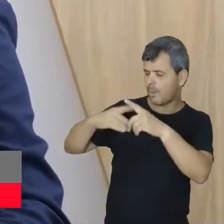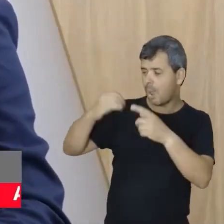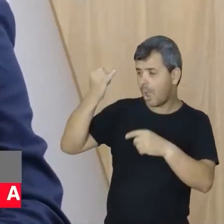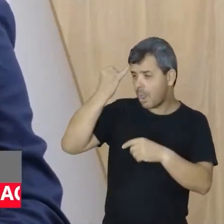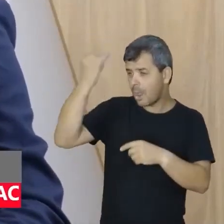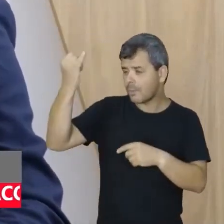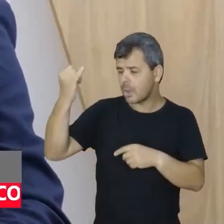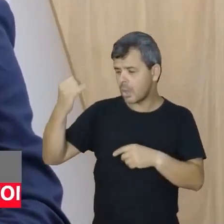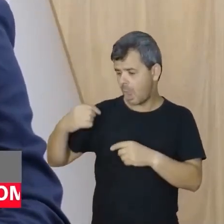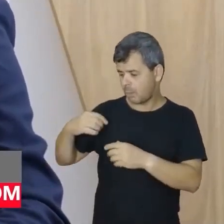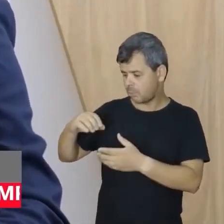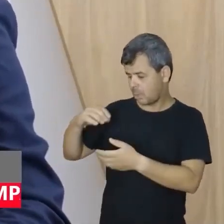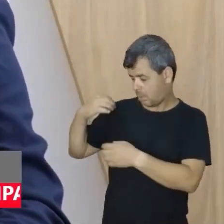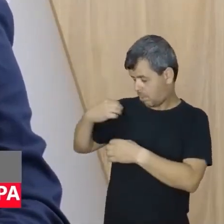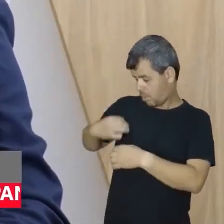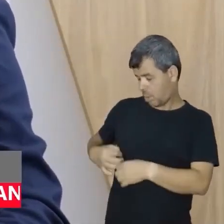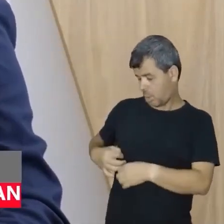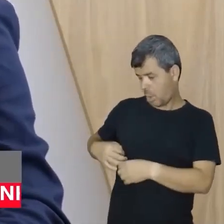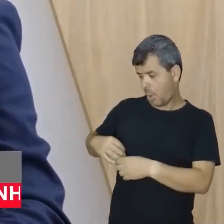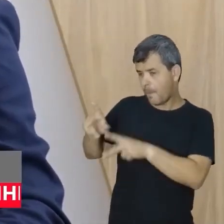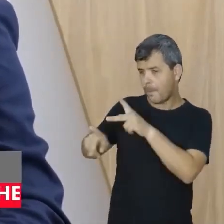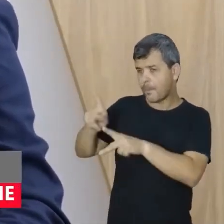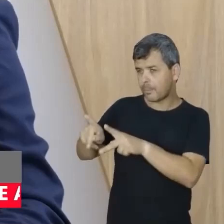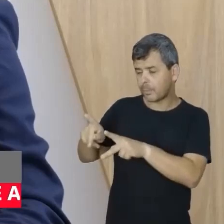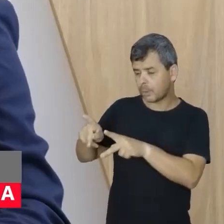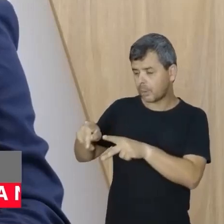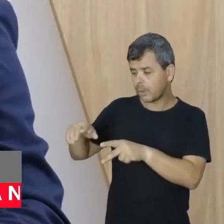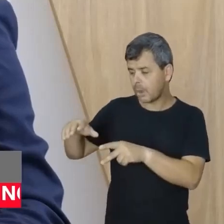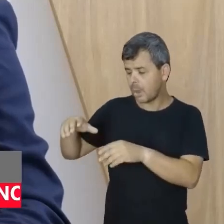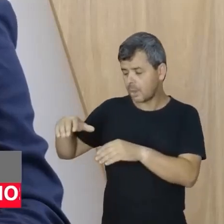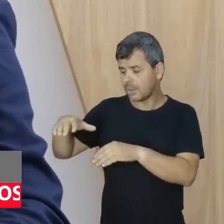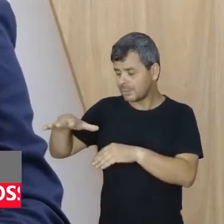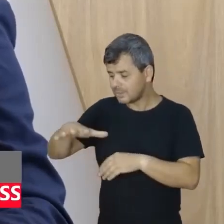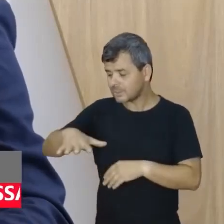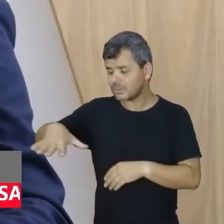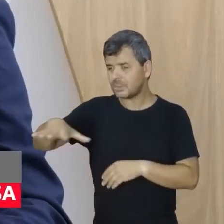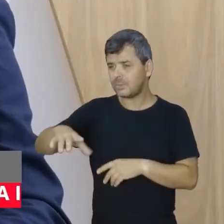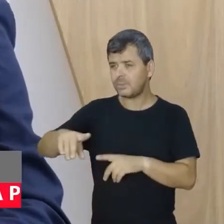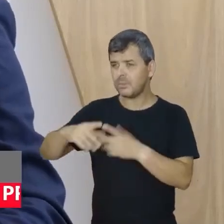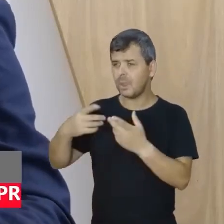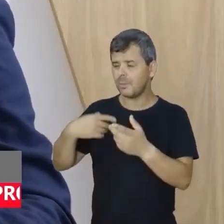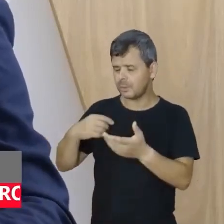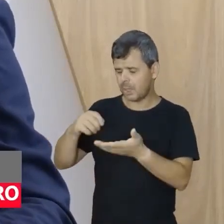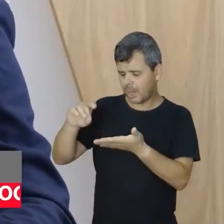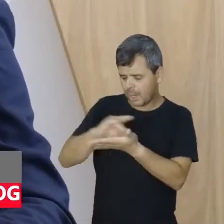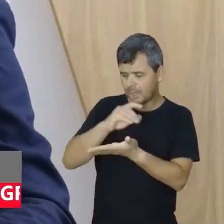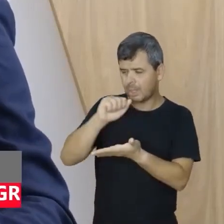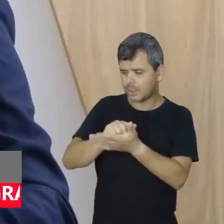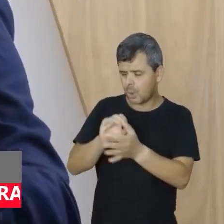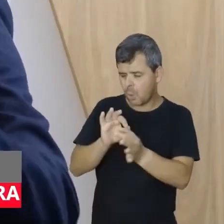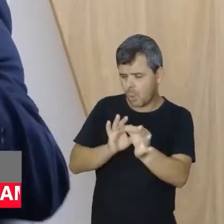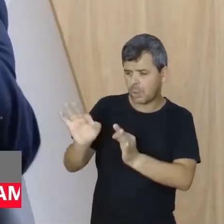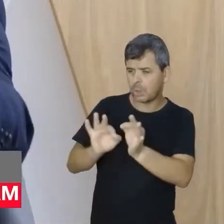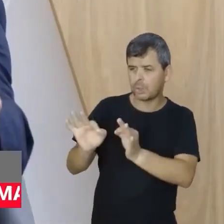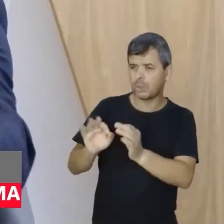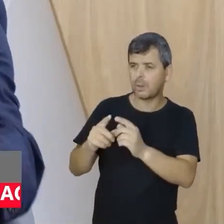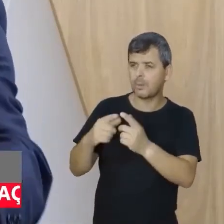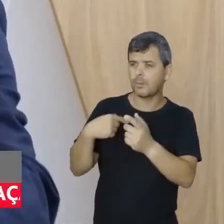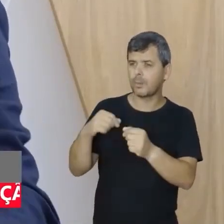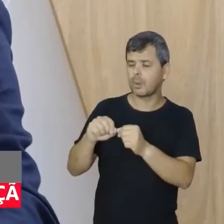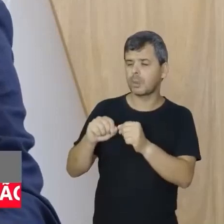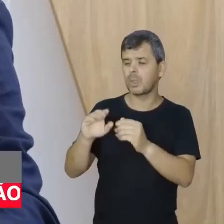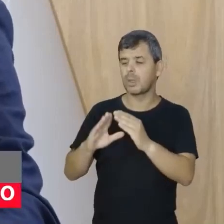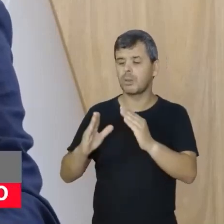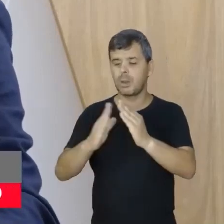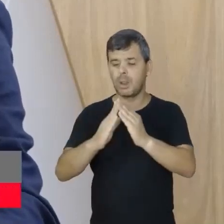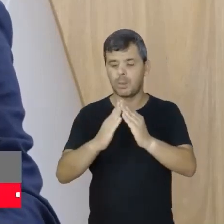dos sacolões populares nas periferias, fazer credenciamento, fazer uma organização lá com os armazéns